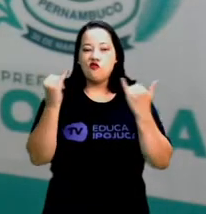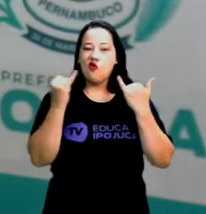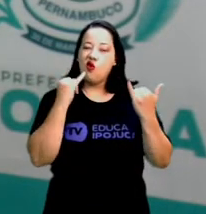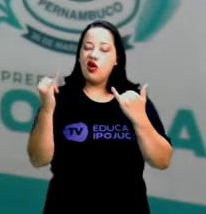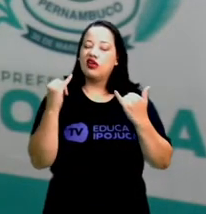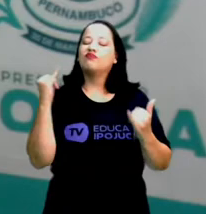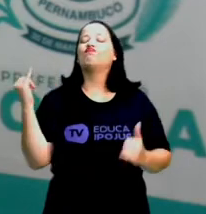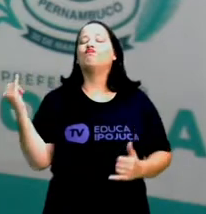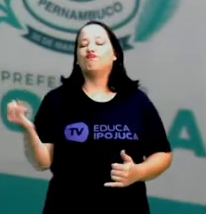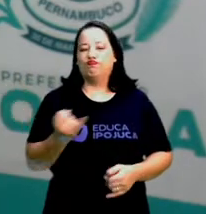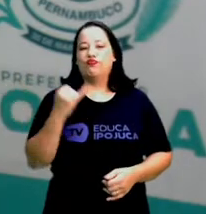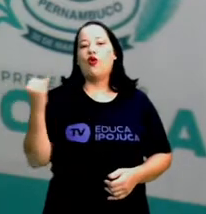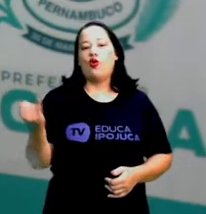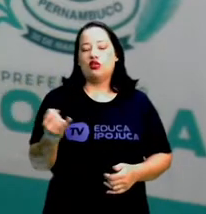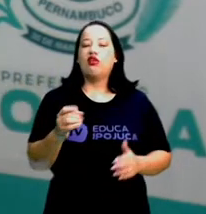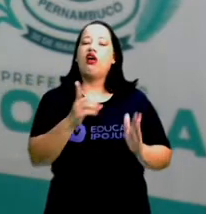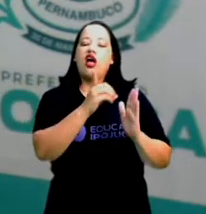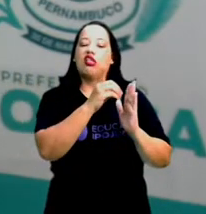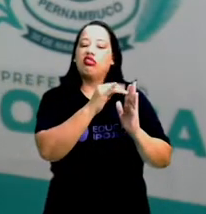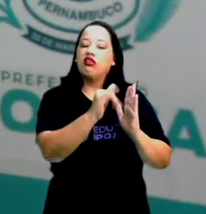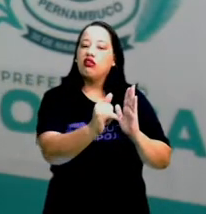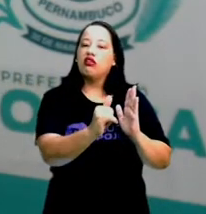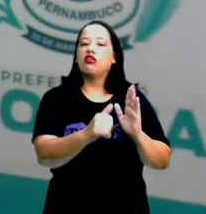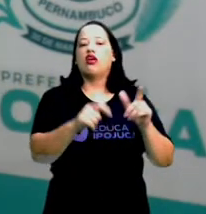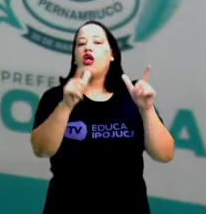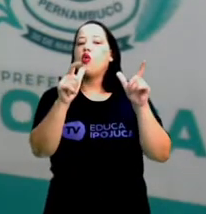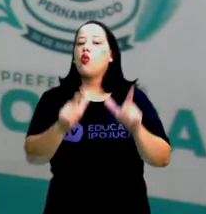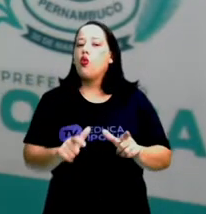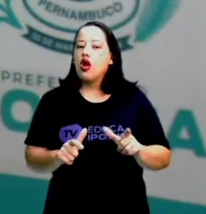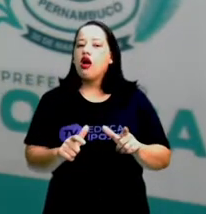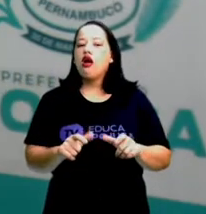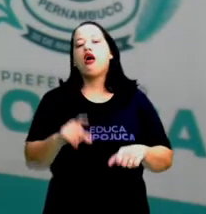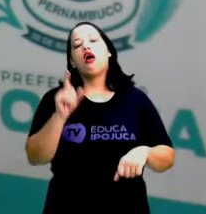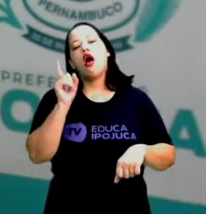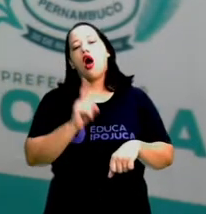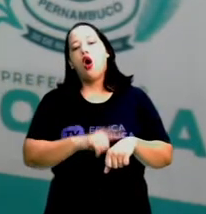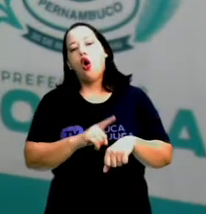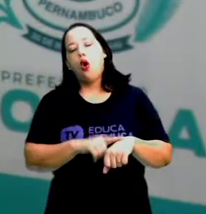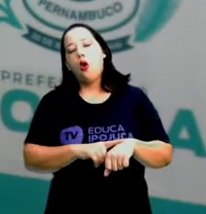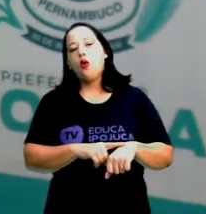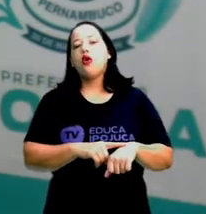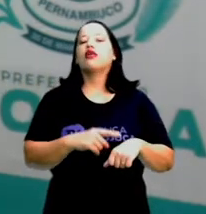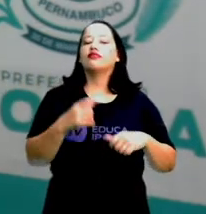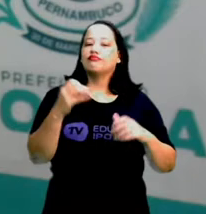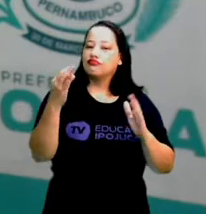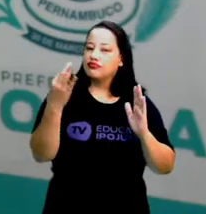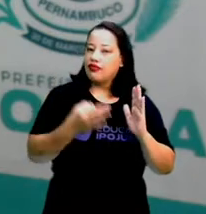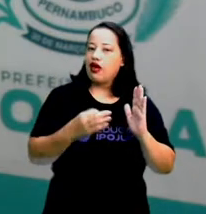informações como data, local e hora do evento.